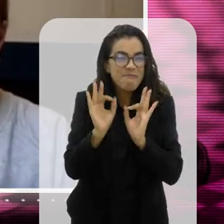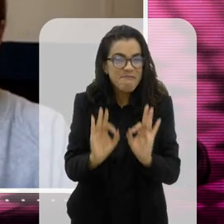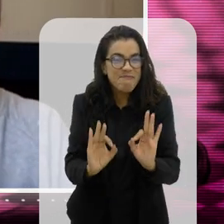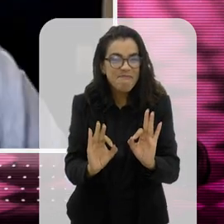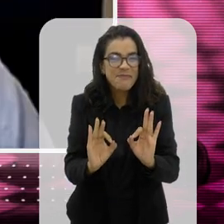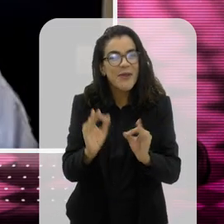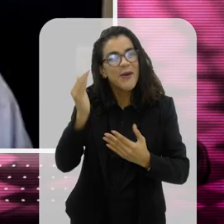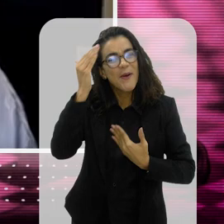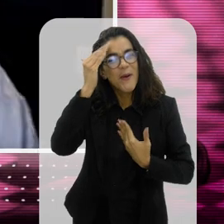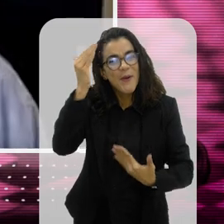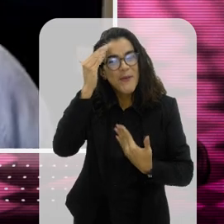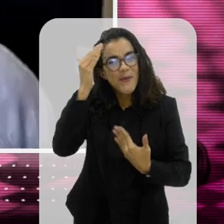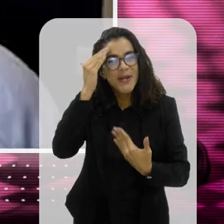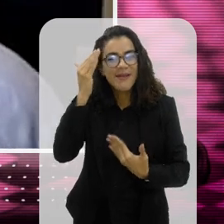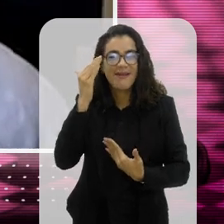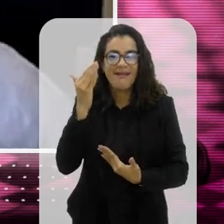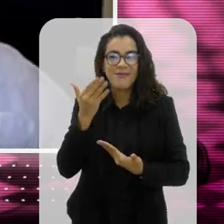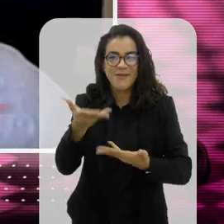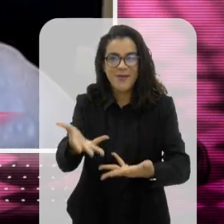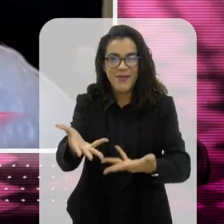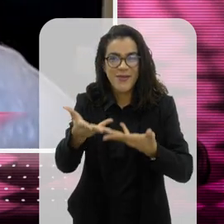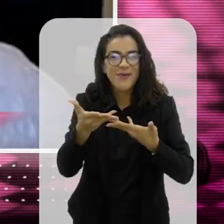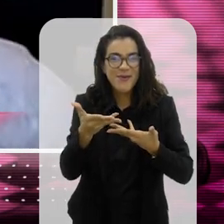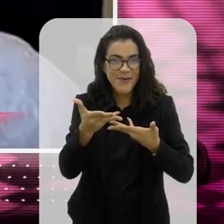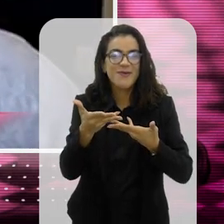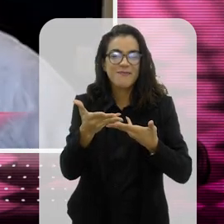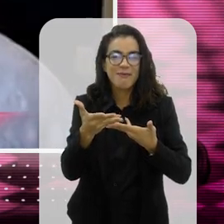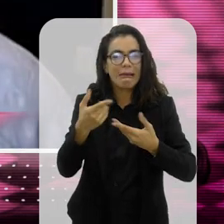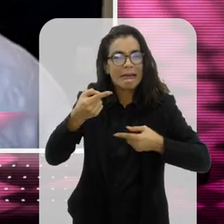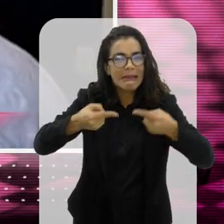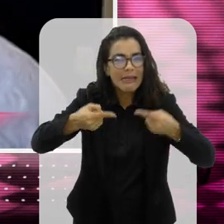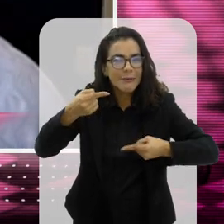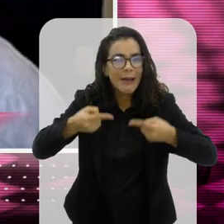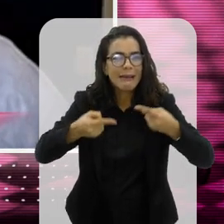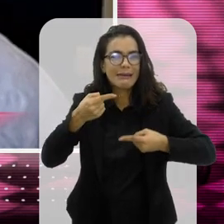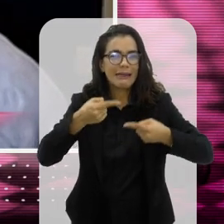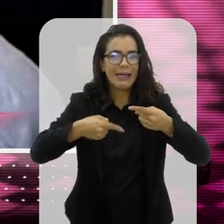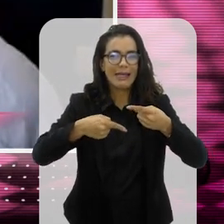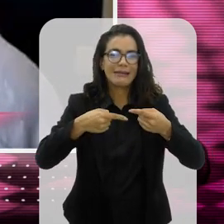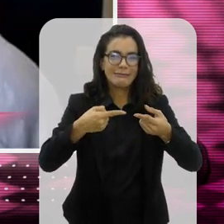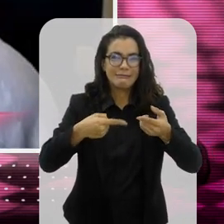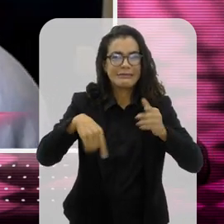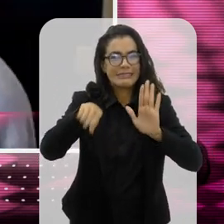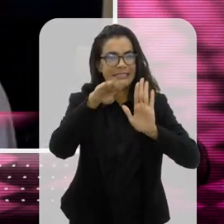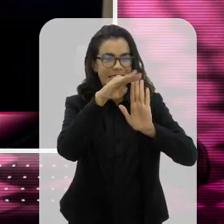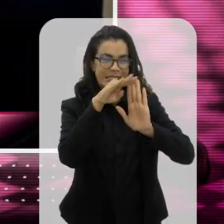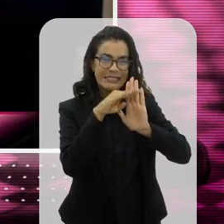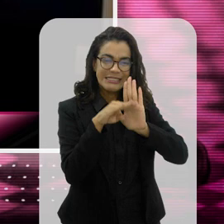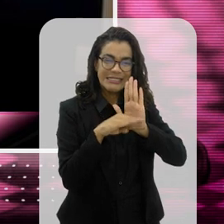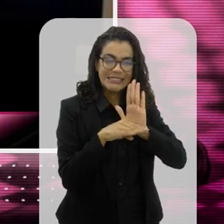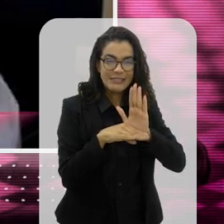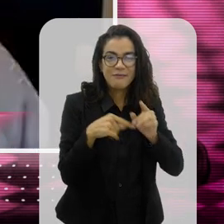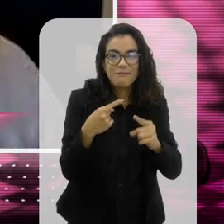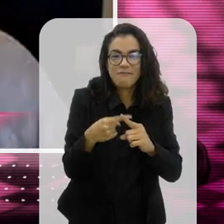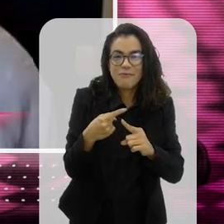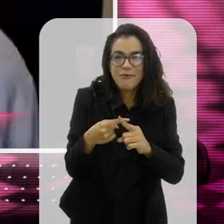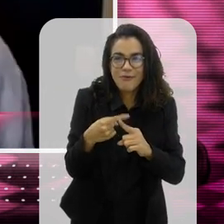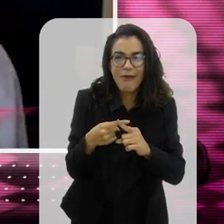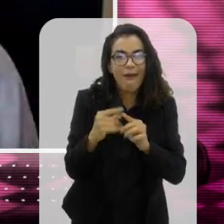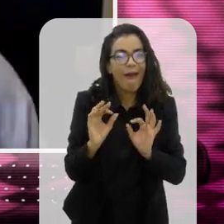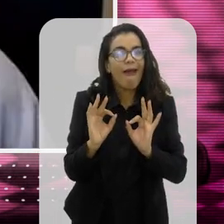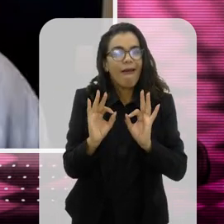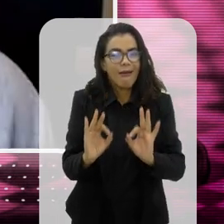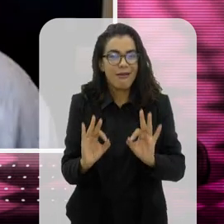né? Exato. Obrigada pelo convite para a gente estar aqui debatendo e colocando luz nesse problema, Marieta, que é